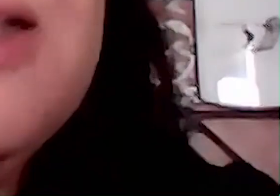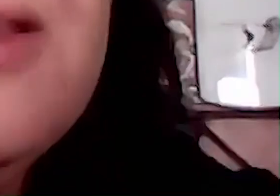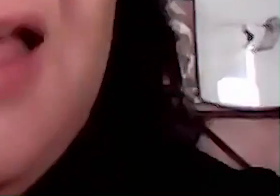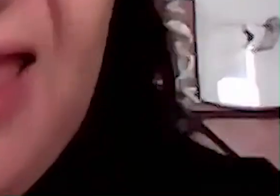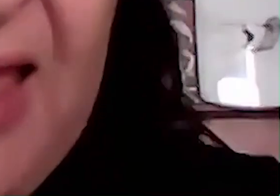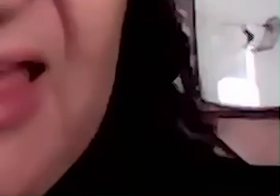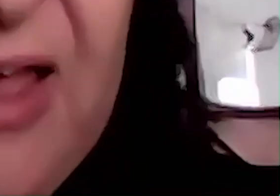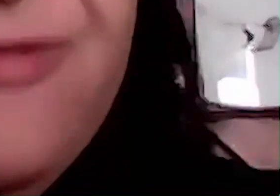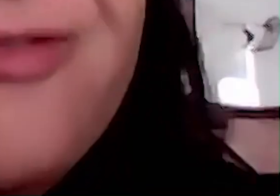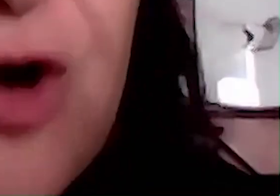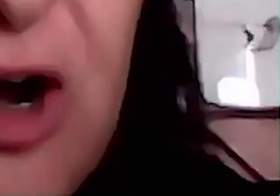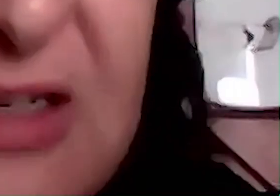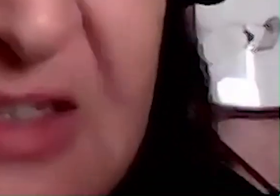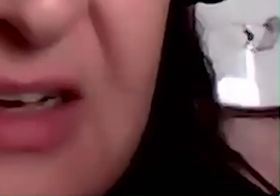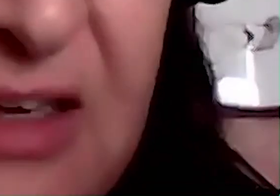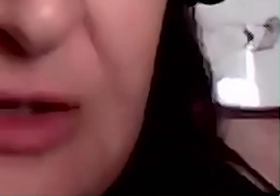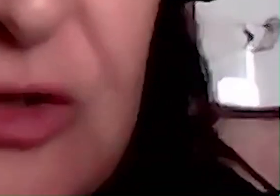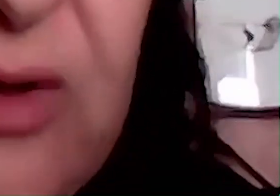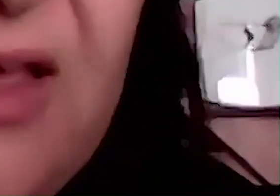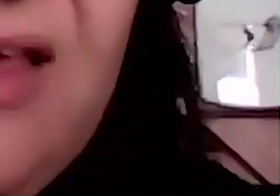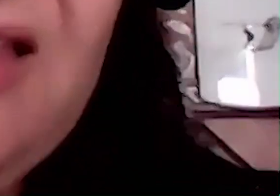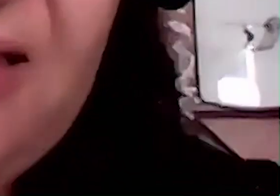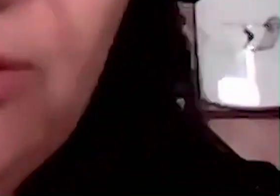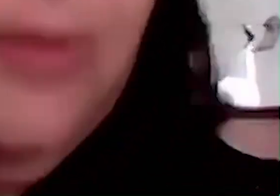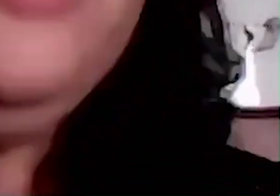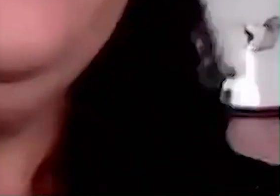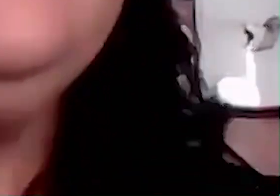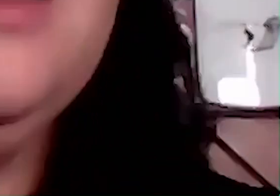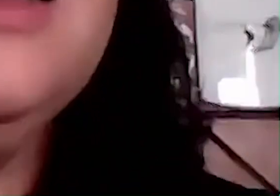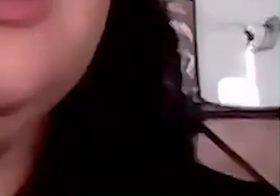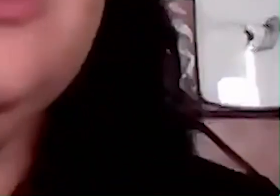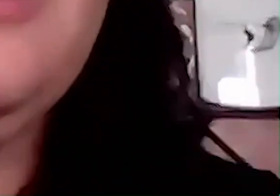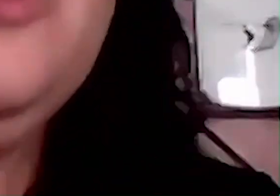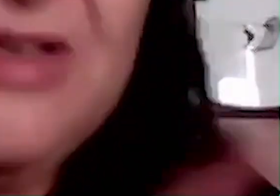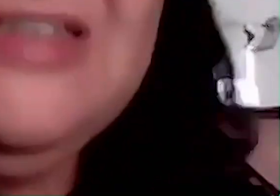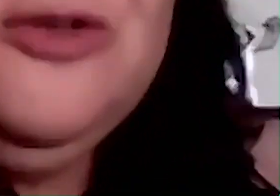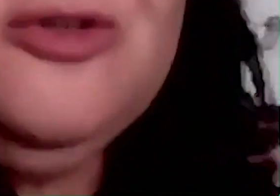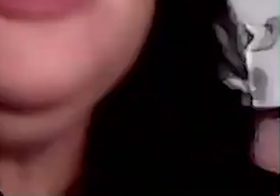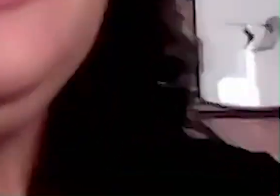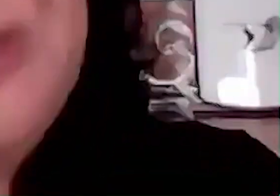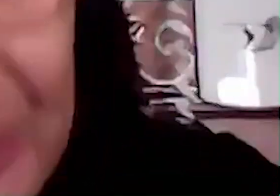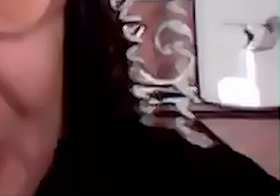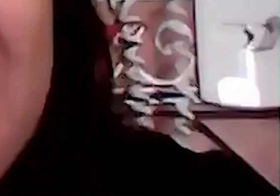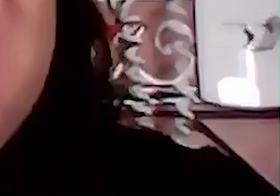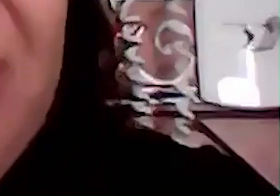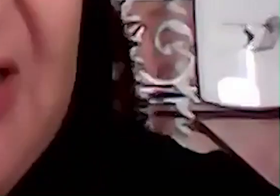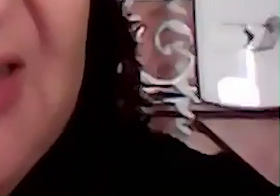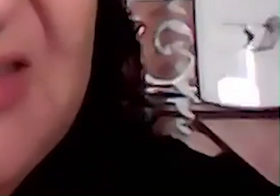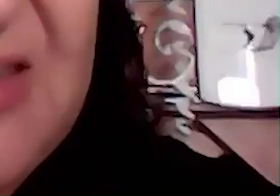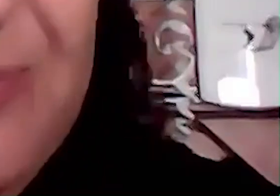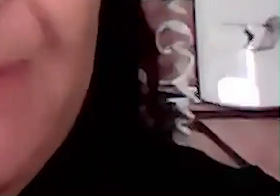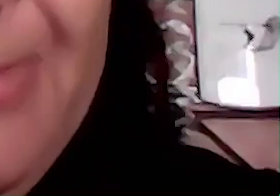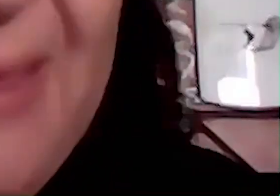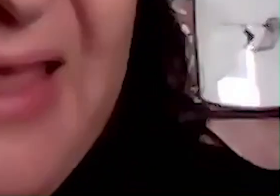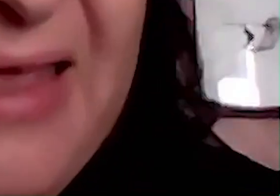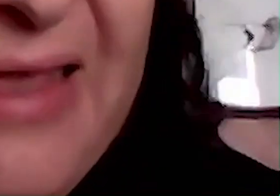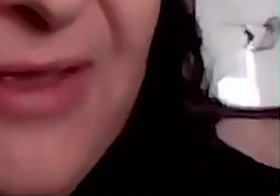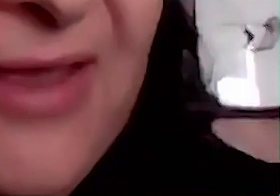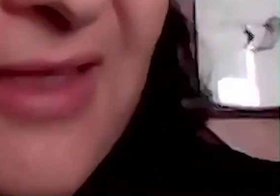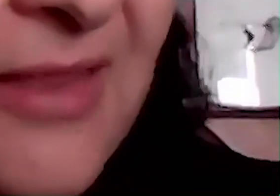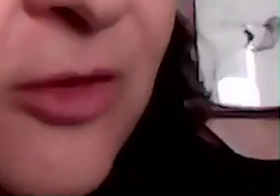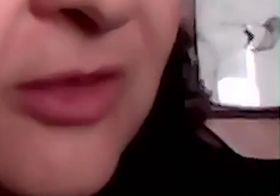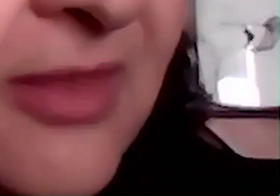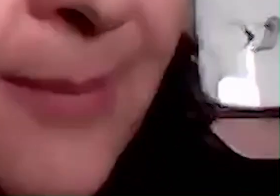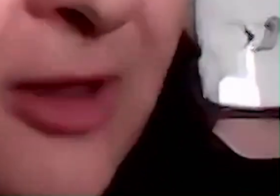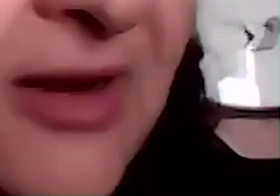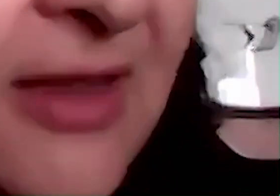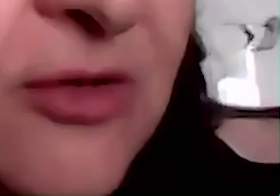imprensa ela reforça isso que não é uma verdade uma coisa é justiça outra coisa é vingança e e